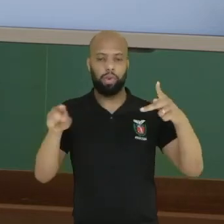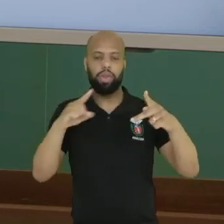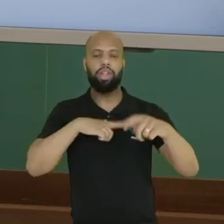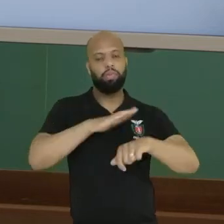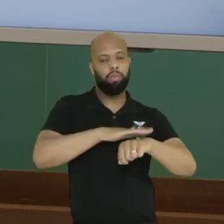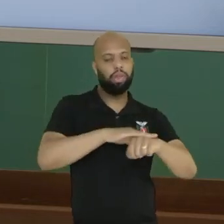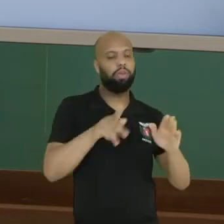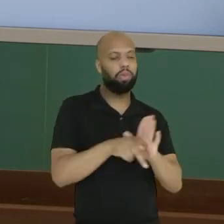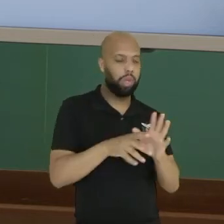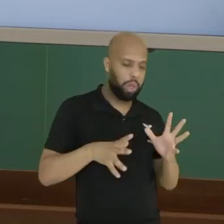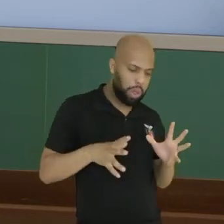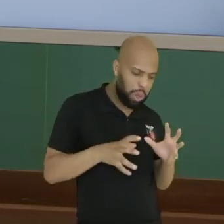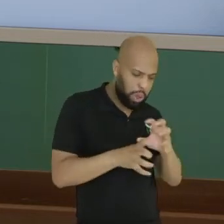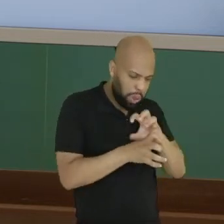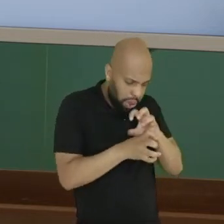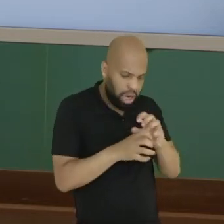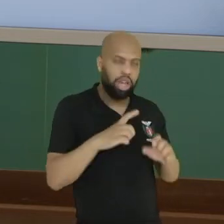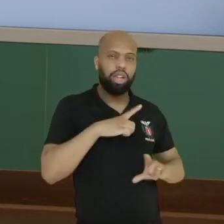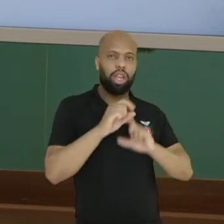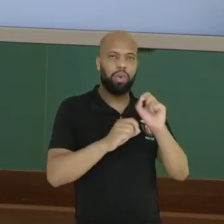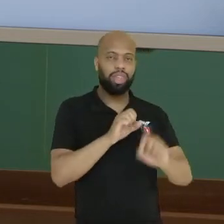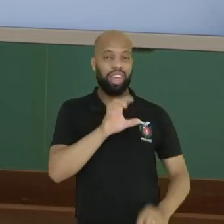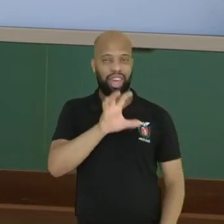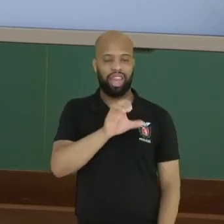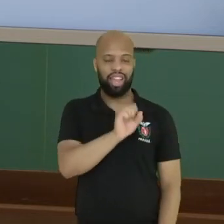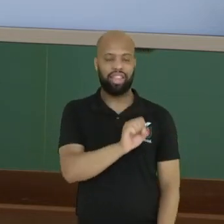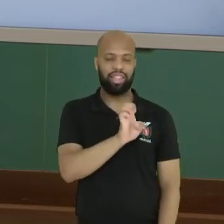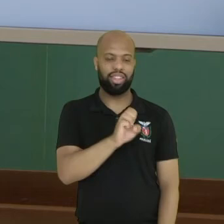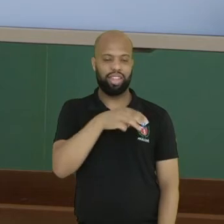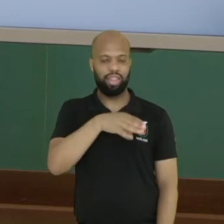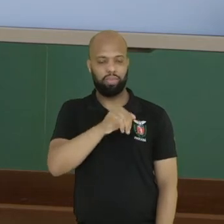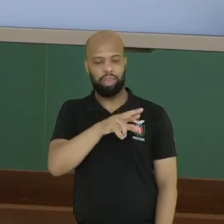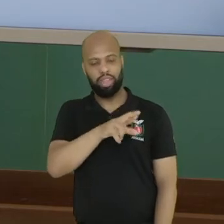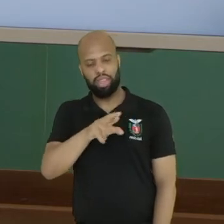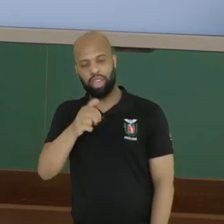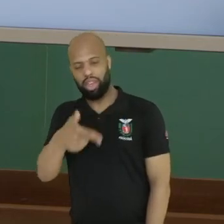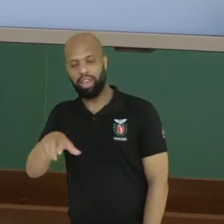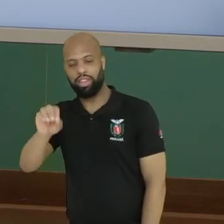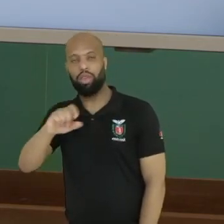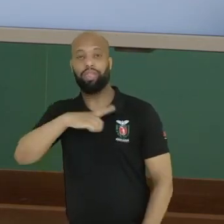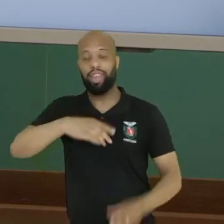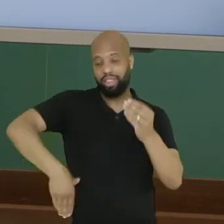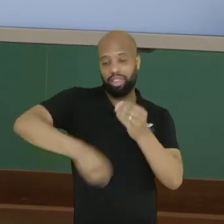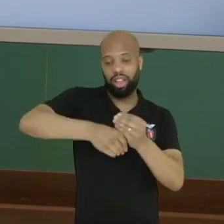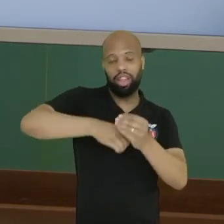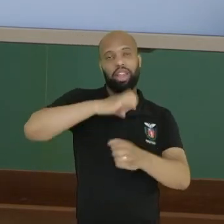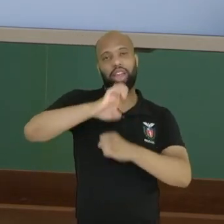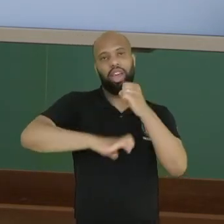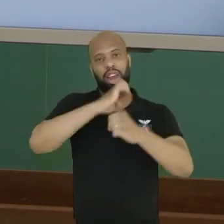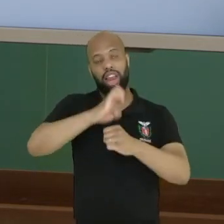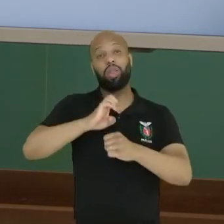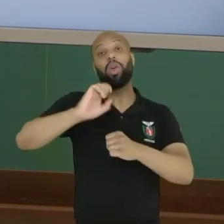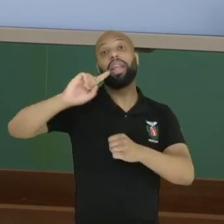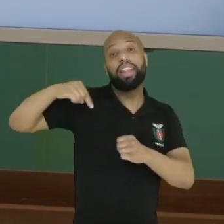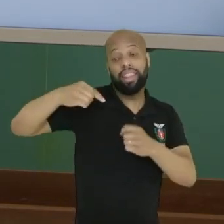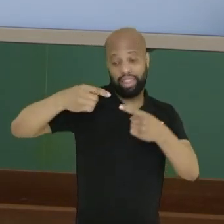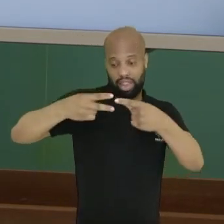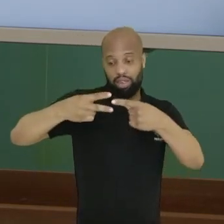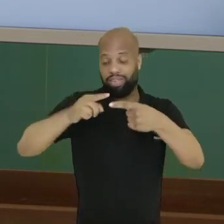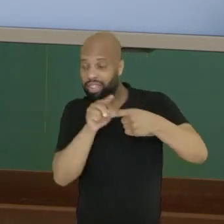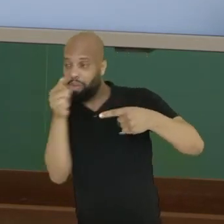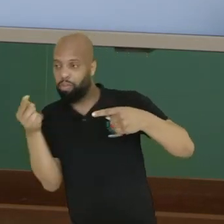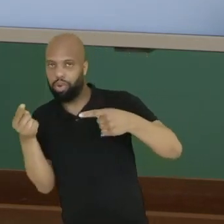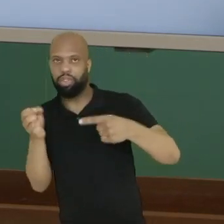oxidação e nessa semi-reação o número de elétrons é adicionado após a seta. Então, quando eu tenho uma reação de oxidação,